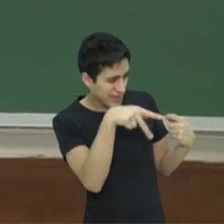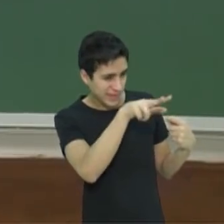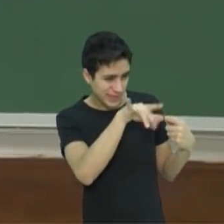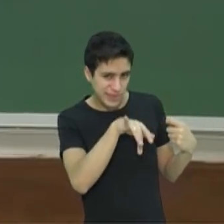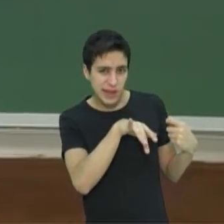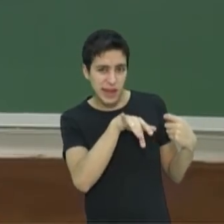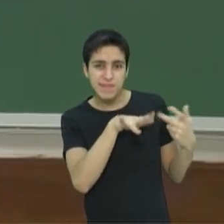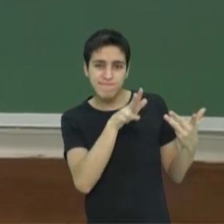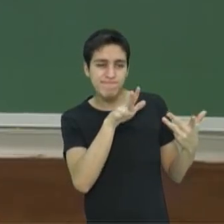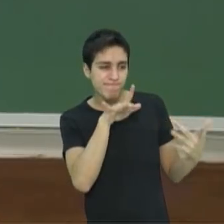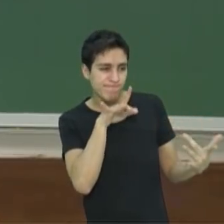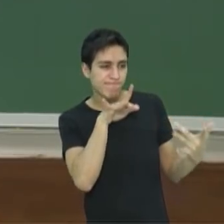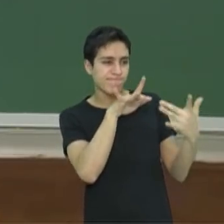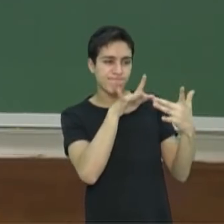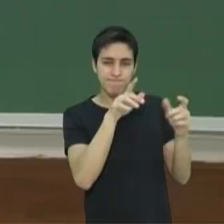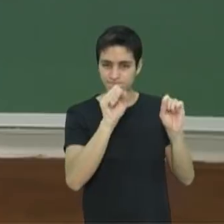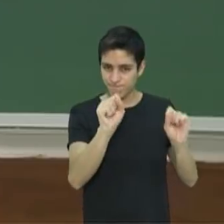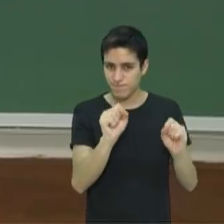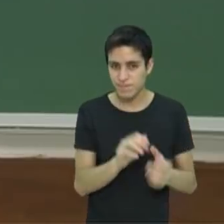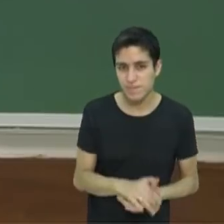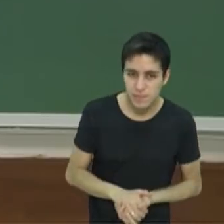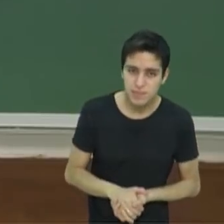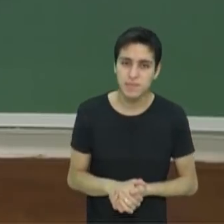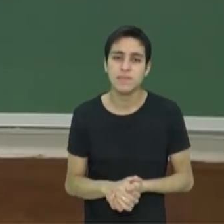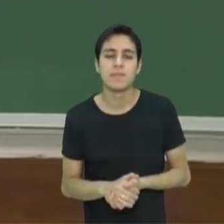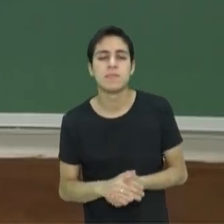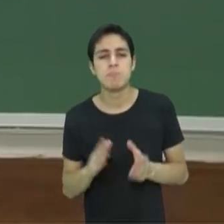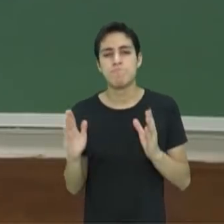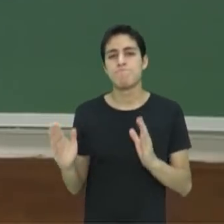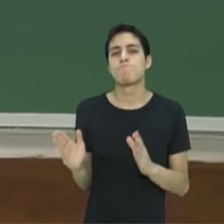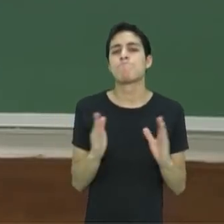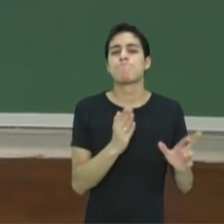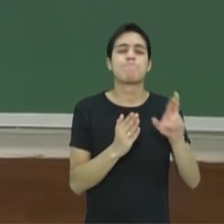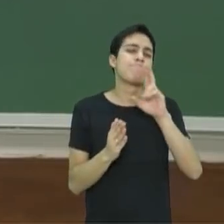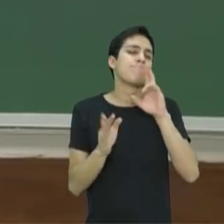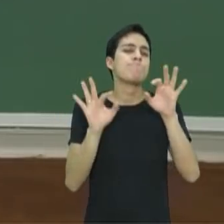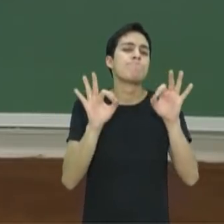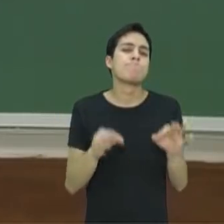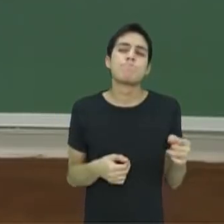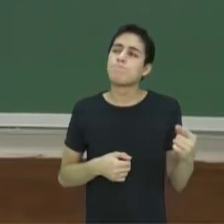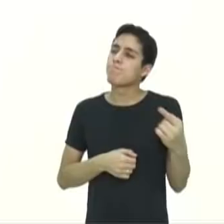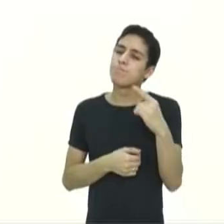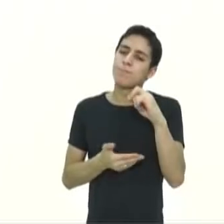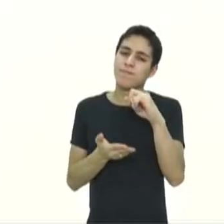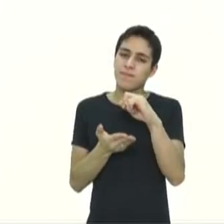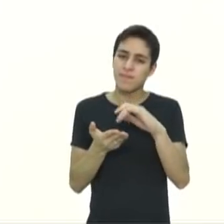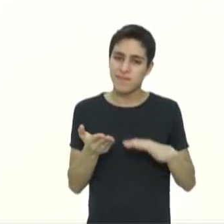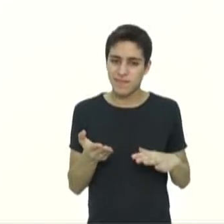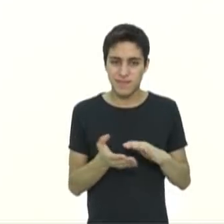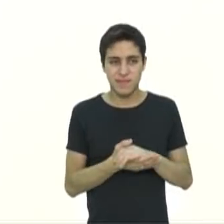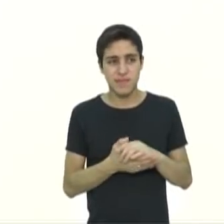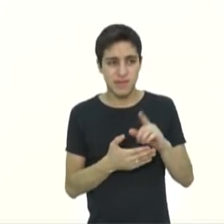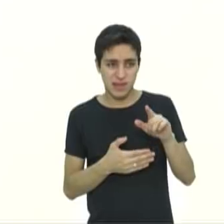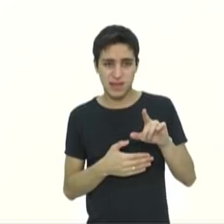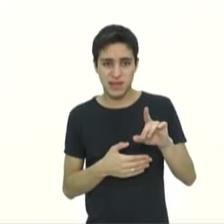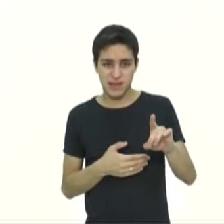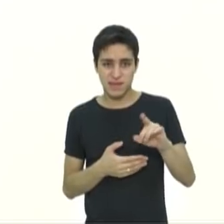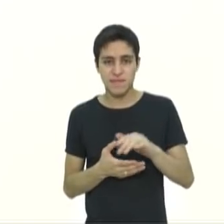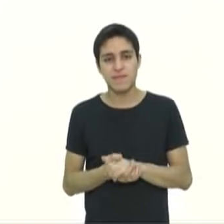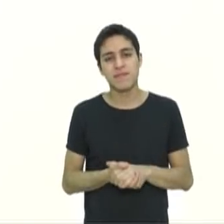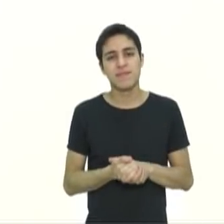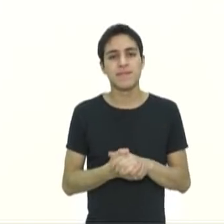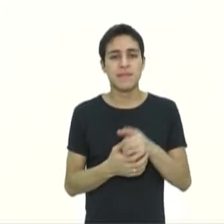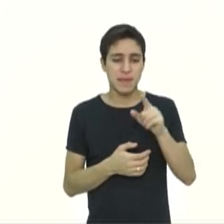lá disponível para te auxiliar. E qual é a resposta correta desse exercício? É a letra D, foi